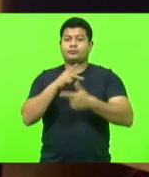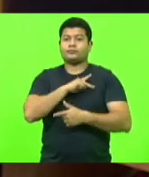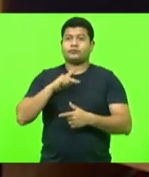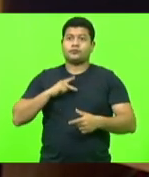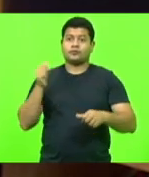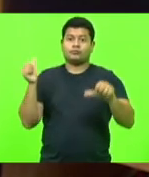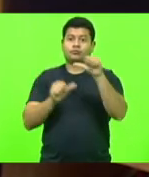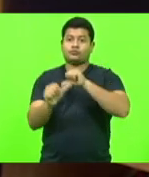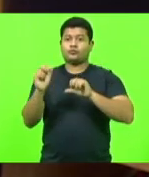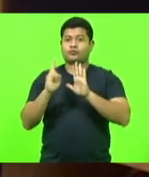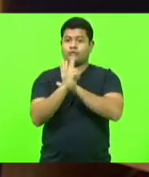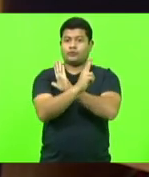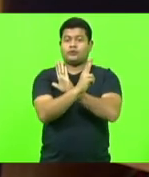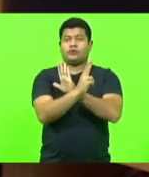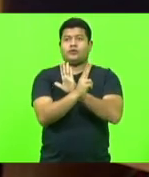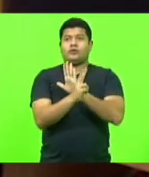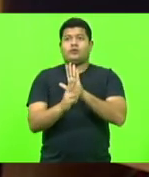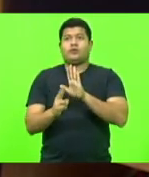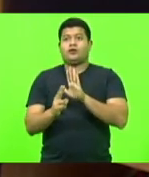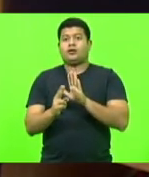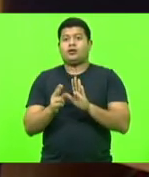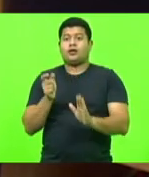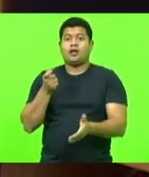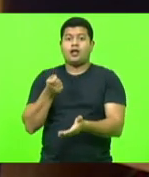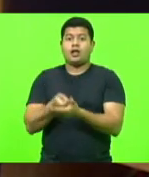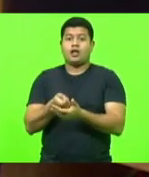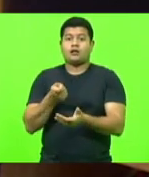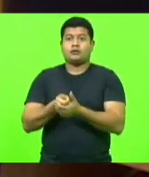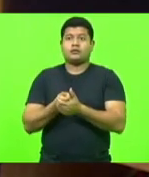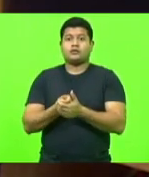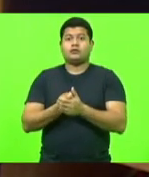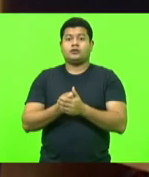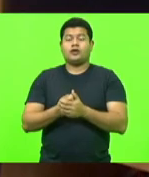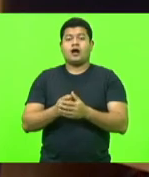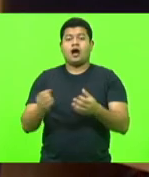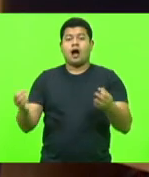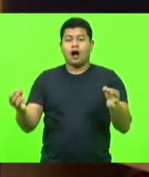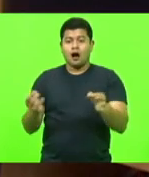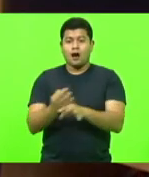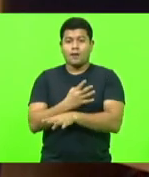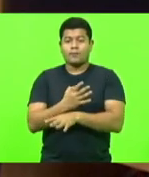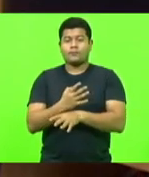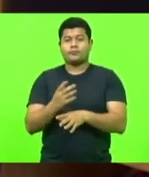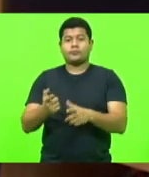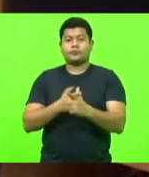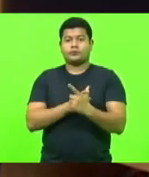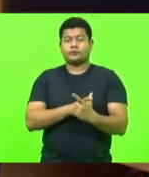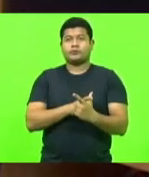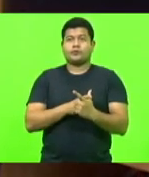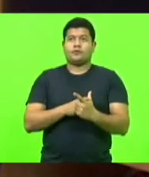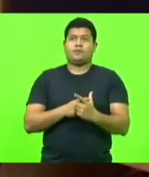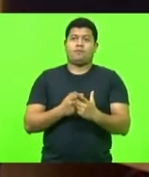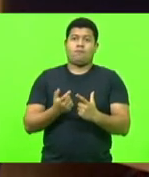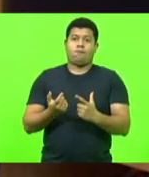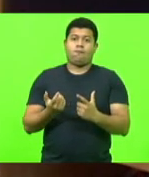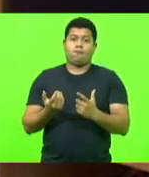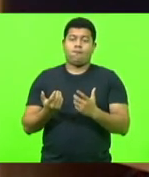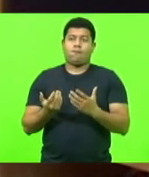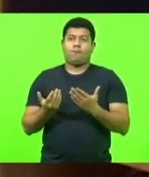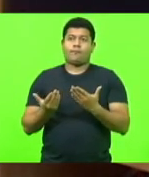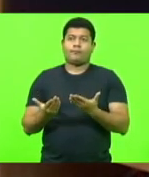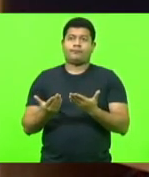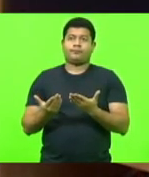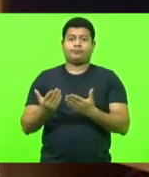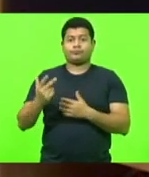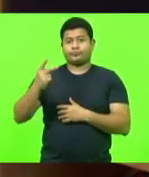titularidade, de exigência de quitação dos débitos pendentes de natureza eminentemente da